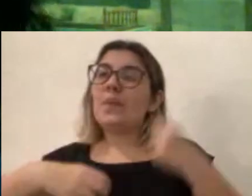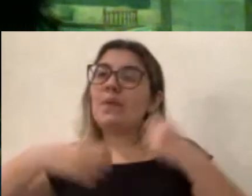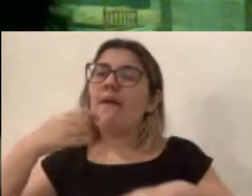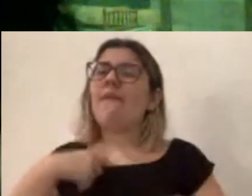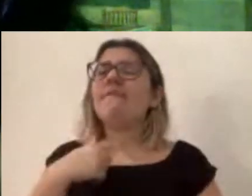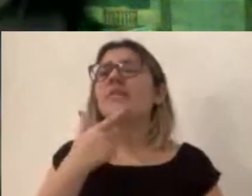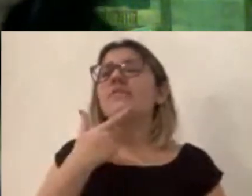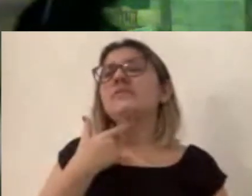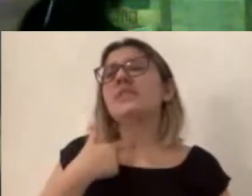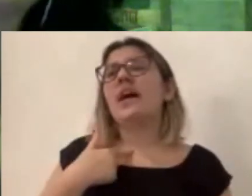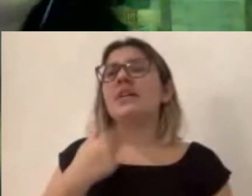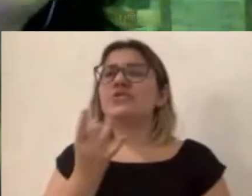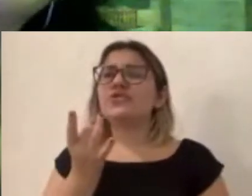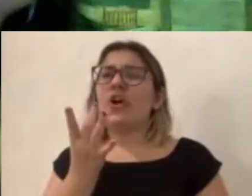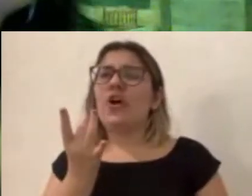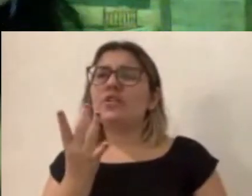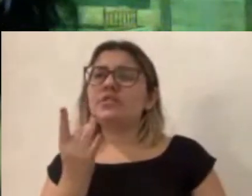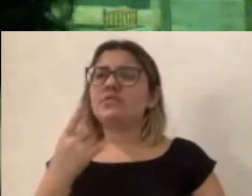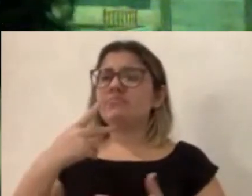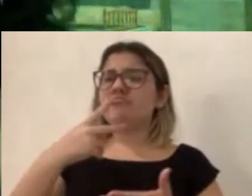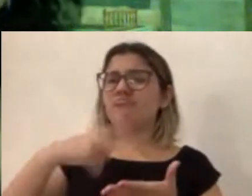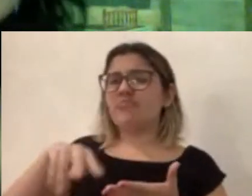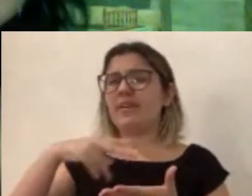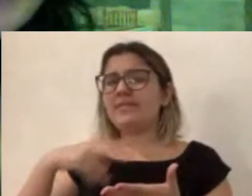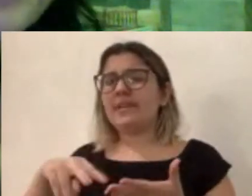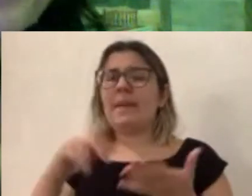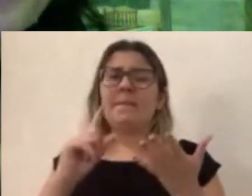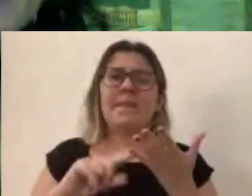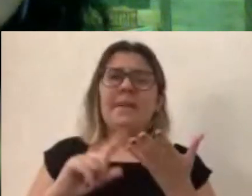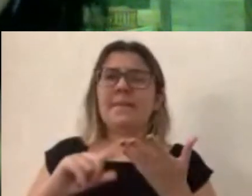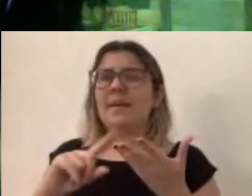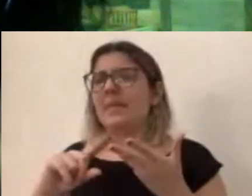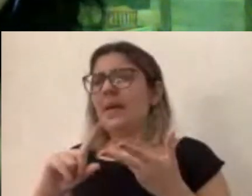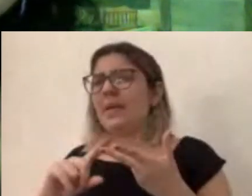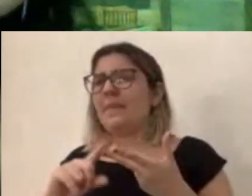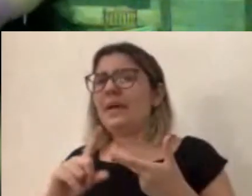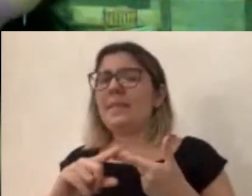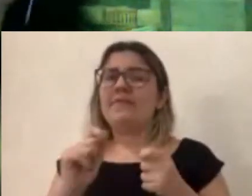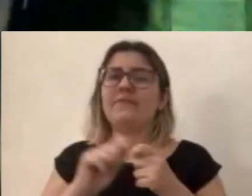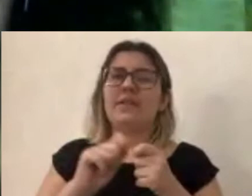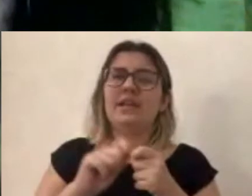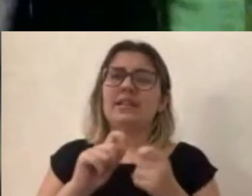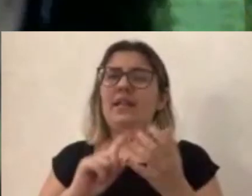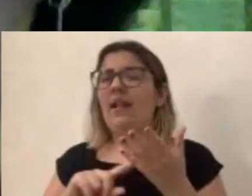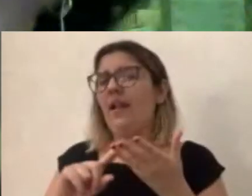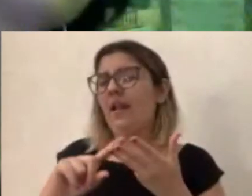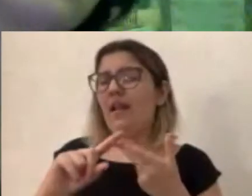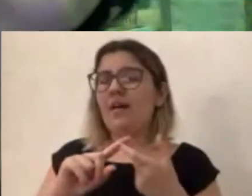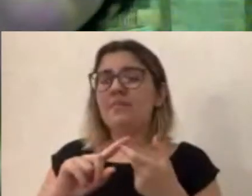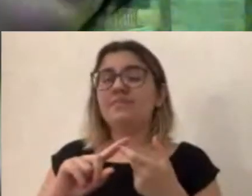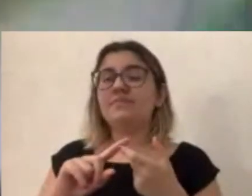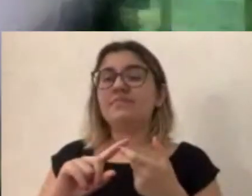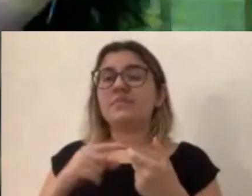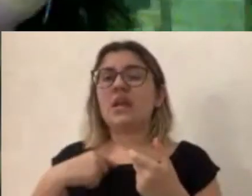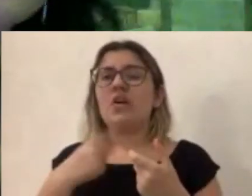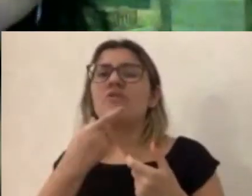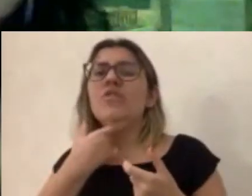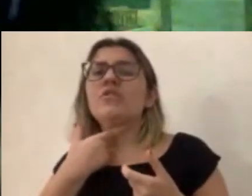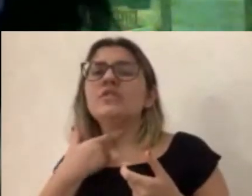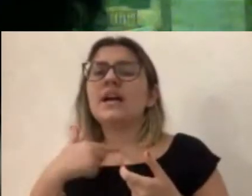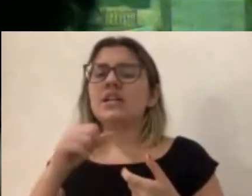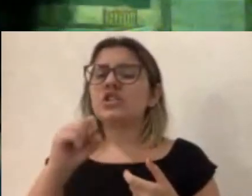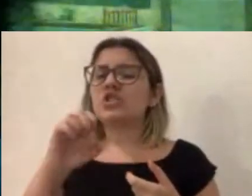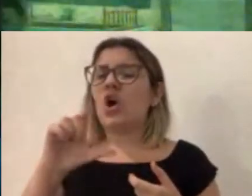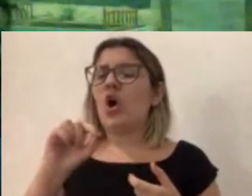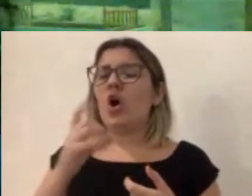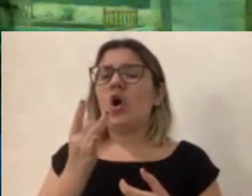Ela fala, ela contava assim, eu tinha muita vontade de fazer um solo, porque um solo assim, que eu fizesse isso, que eu fizesse aquilo, que eu fizesse aquilo outro,